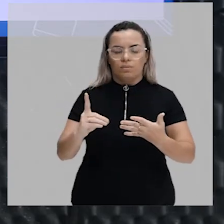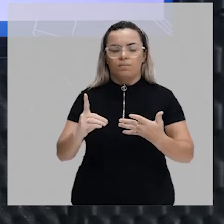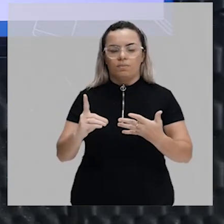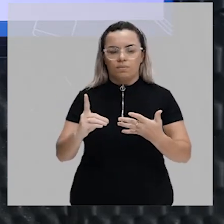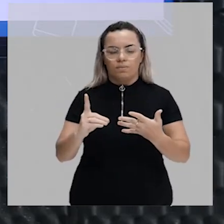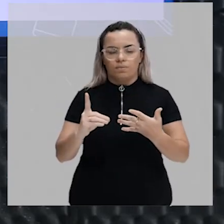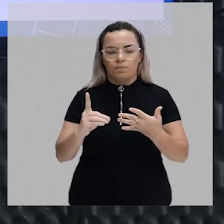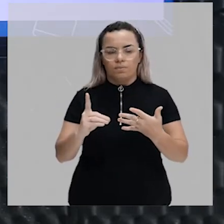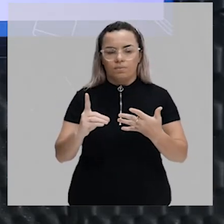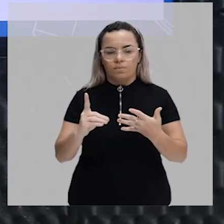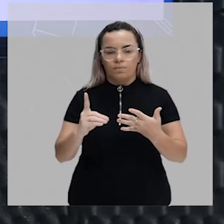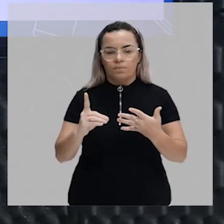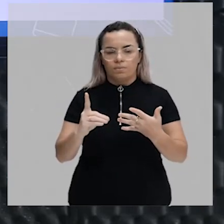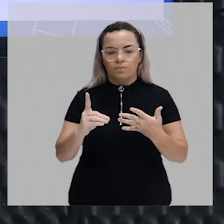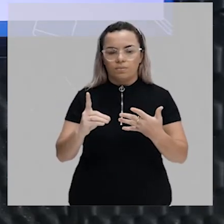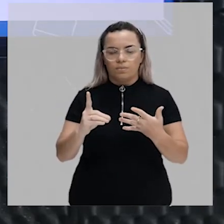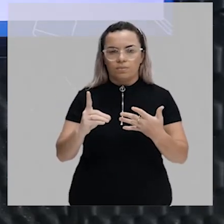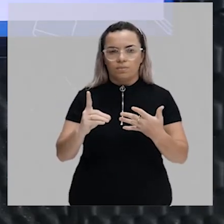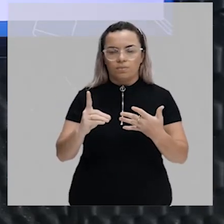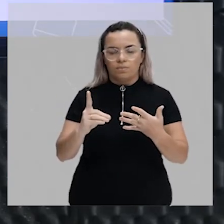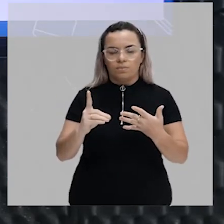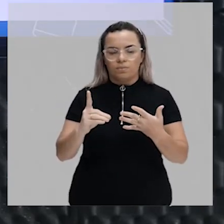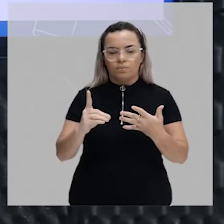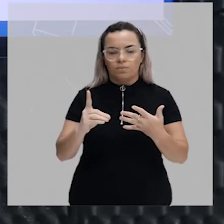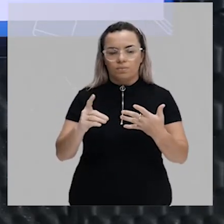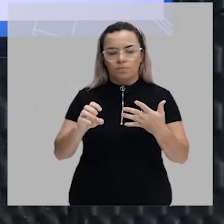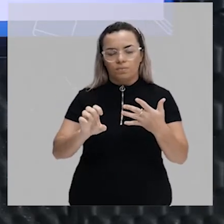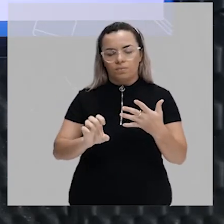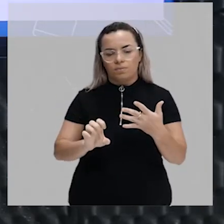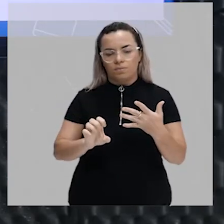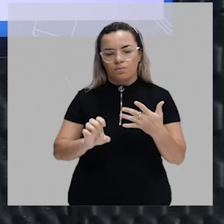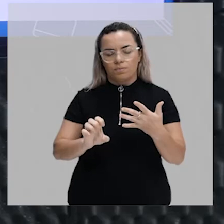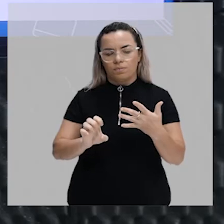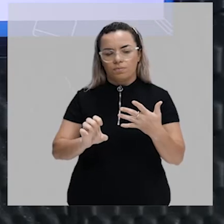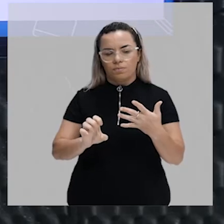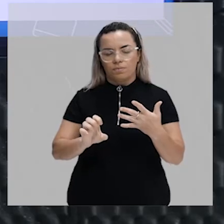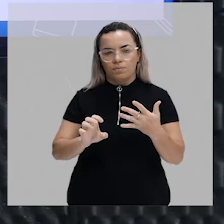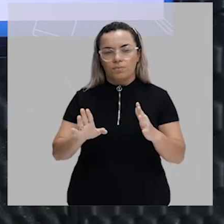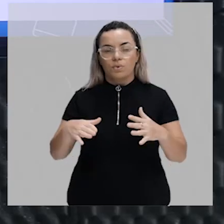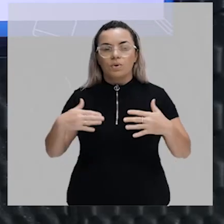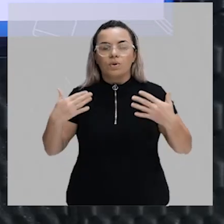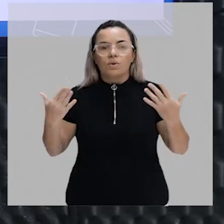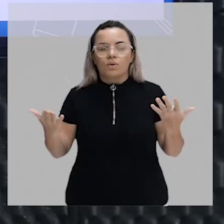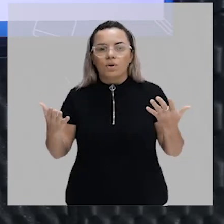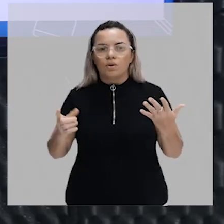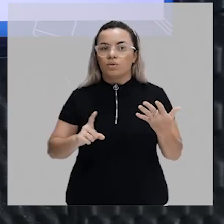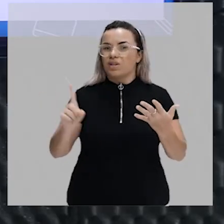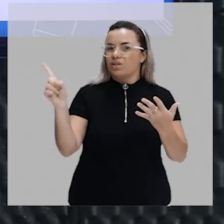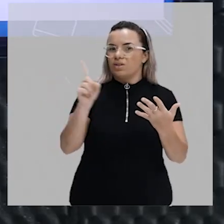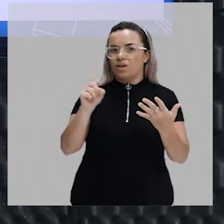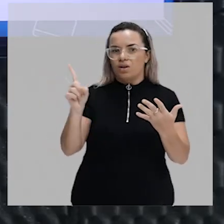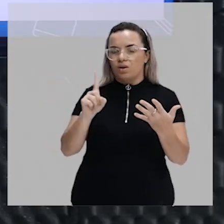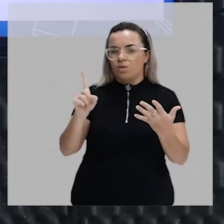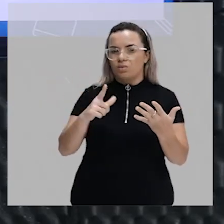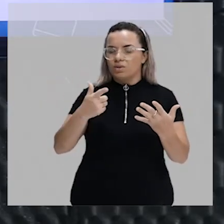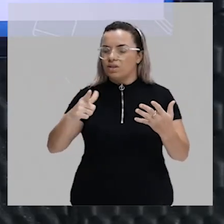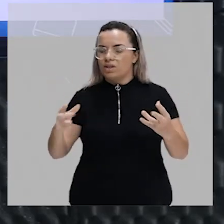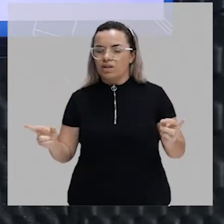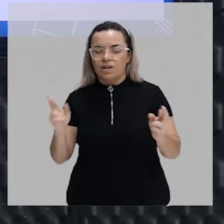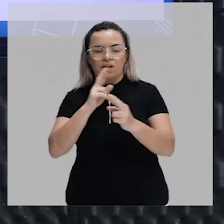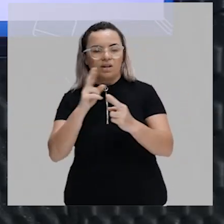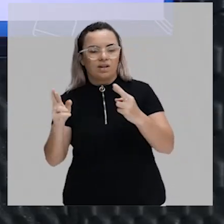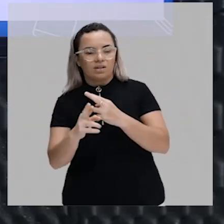Expressão indireta e simbólica ou transcendentalismo. Então, você vai ver o que não é